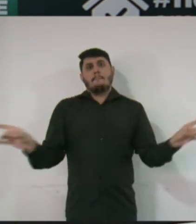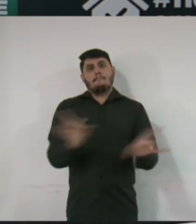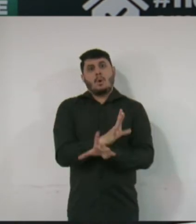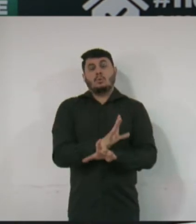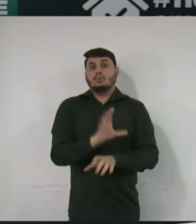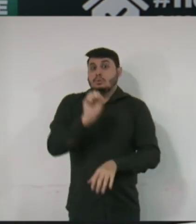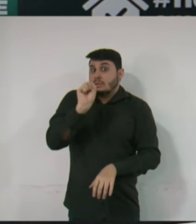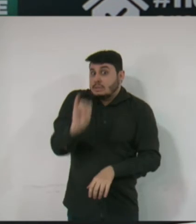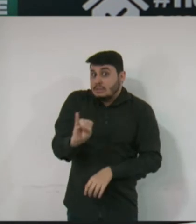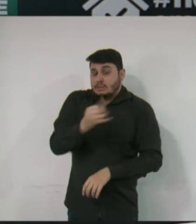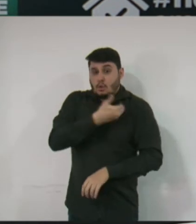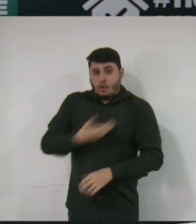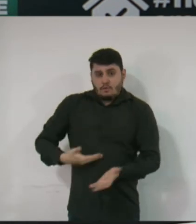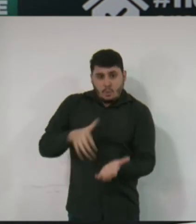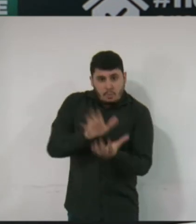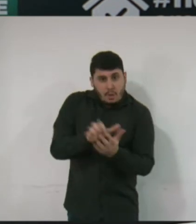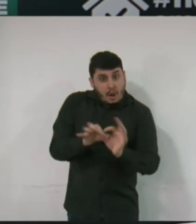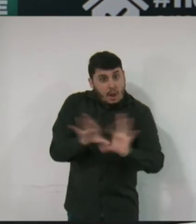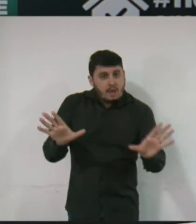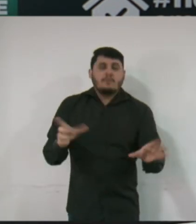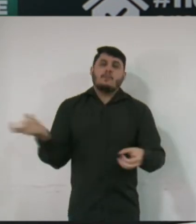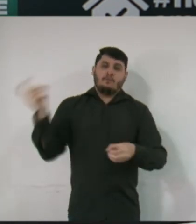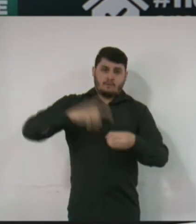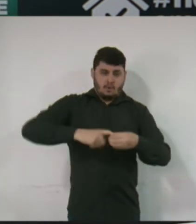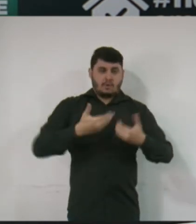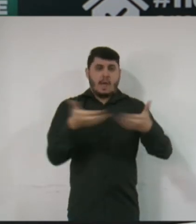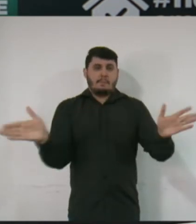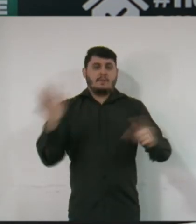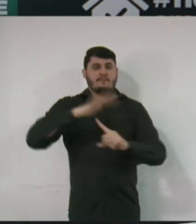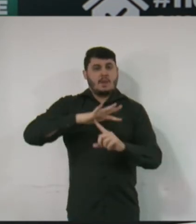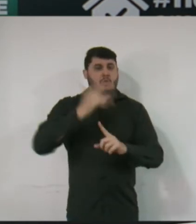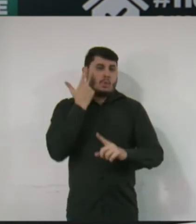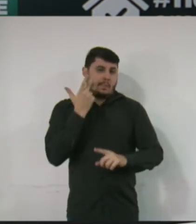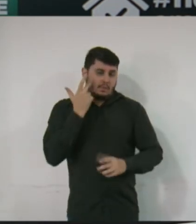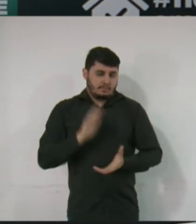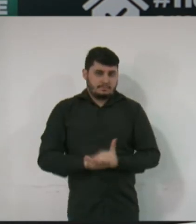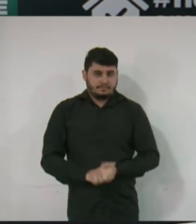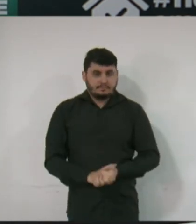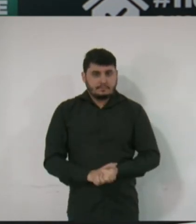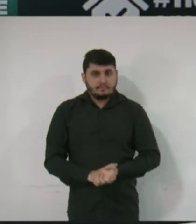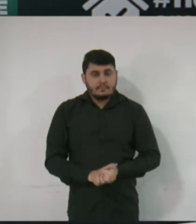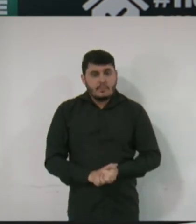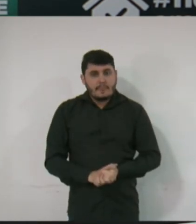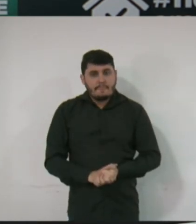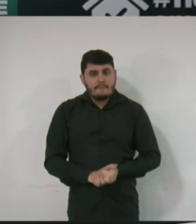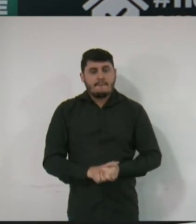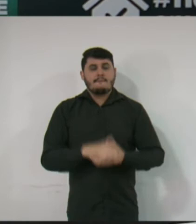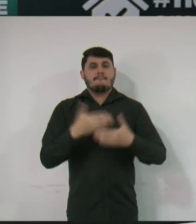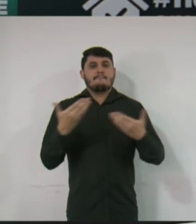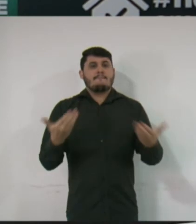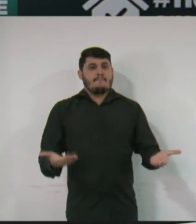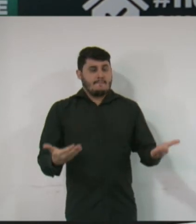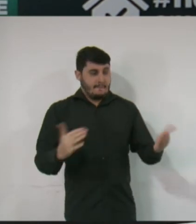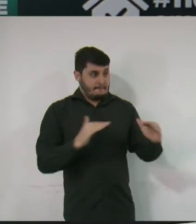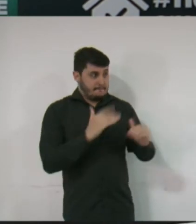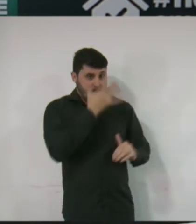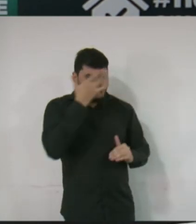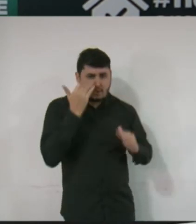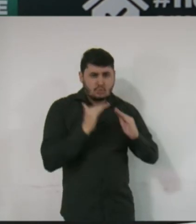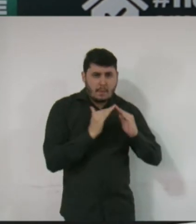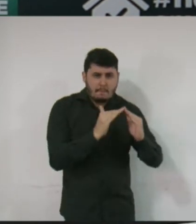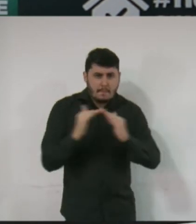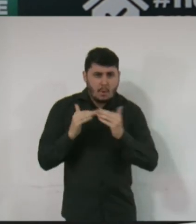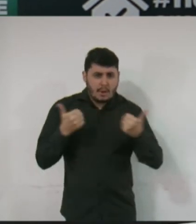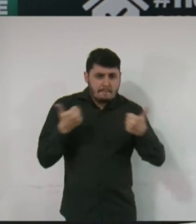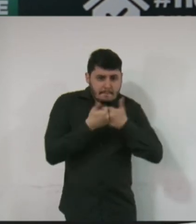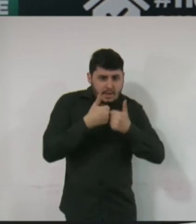estado autorize, a gente vai poder colocá-lo em execução. Blog Jaciara Fernandes. Moradores das imediações da Feira da Sulanca